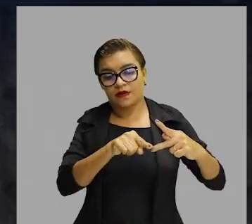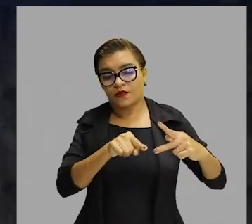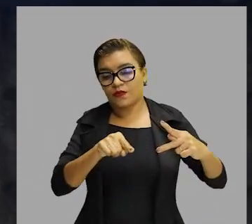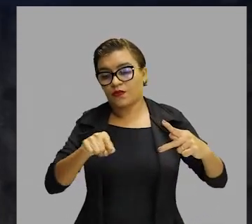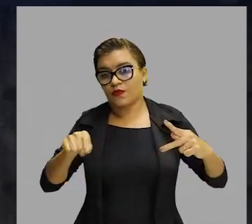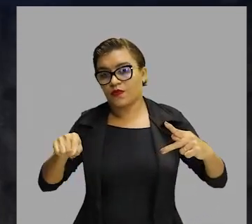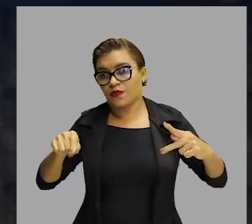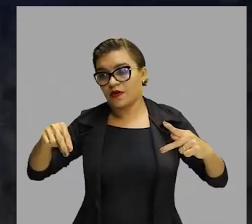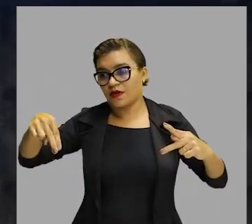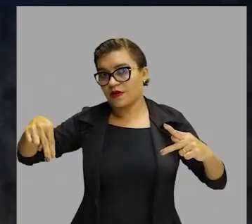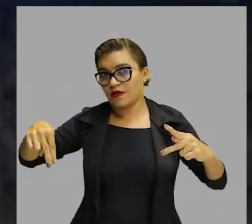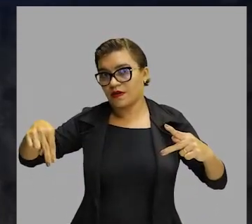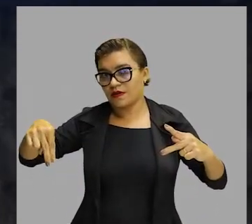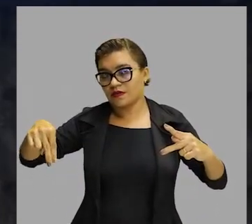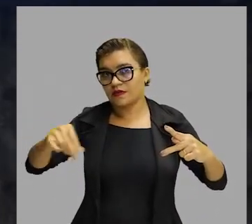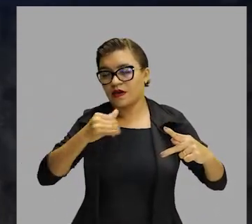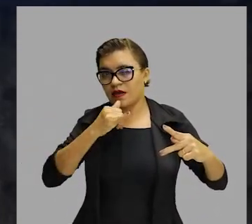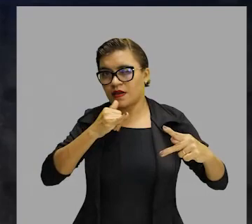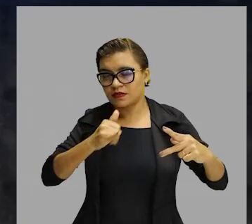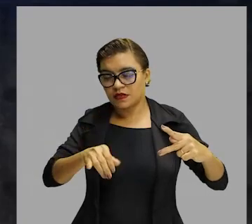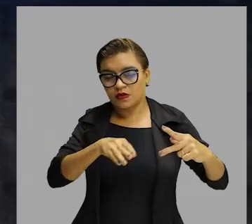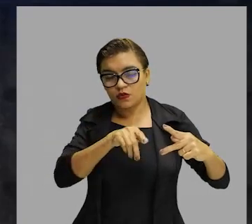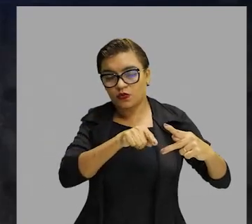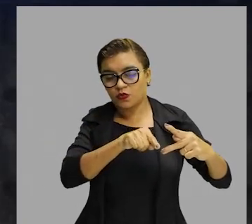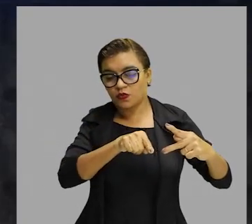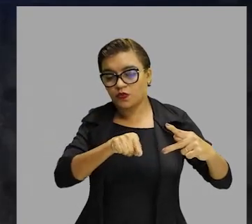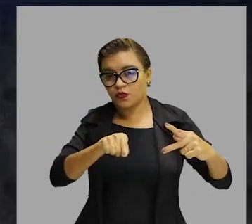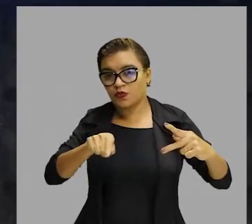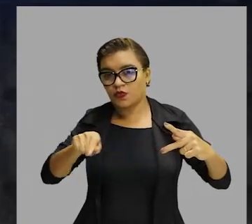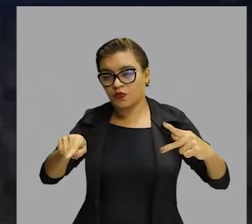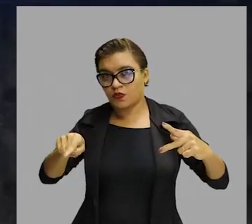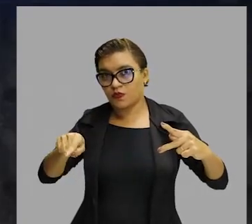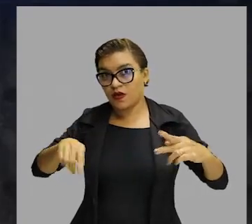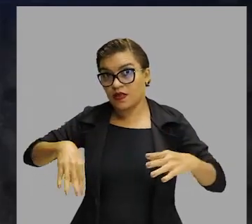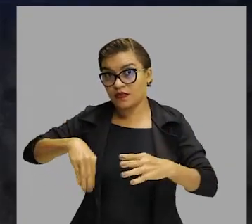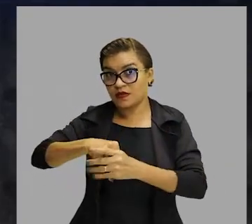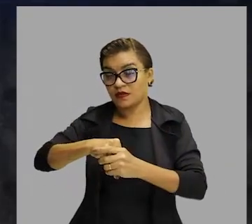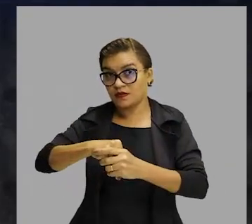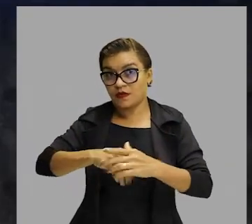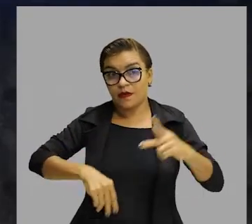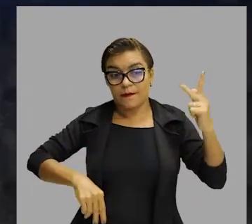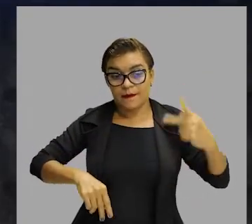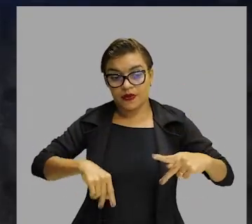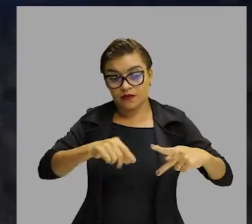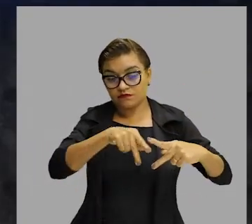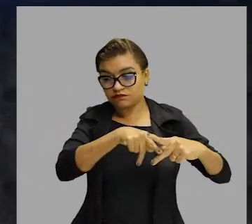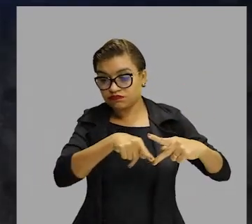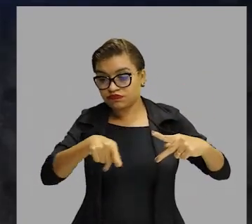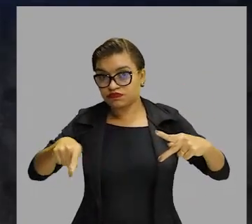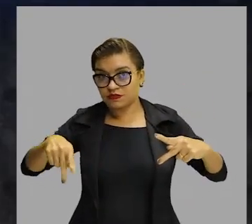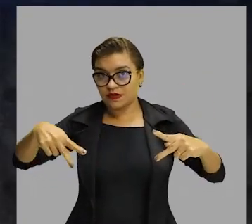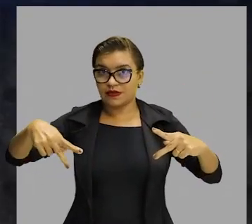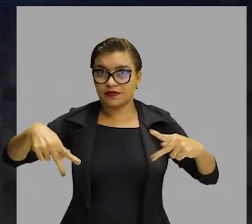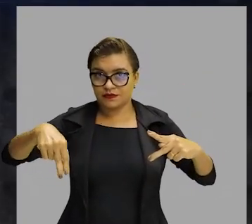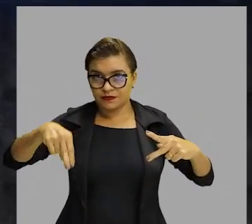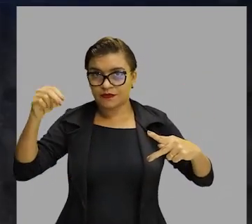em direção ao N, a corrente elétrica, né? Então dentro nós vamos ter o fluxo de corrente elétrica do P para o N, tá ok?